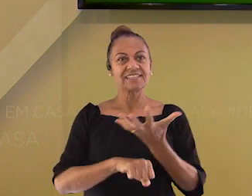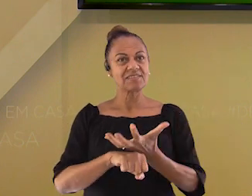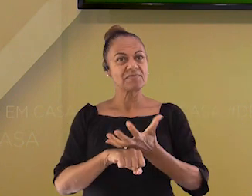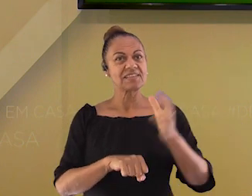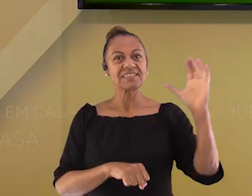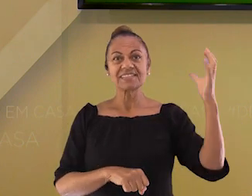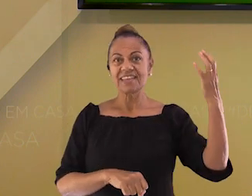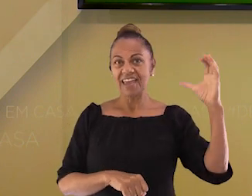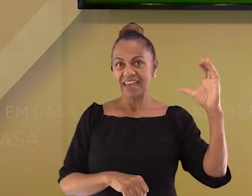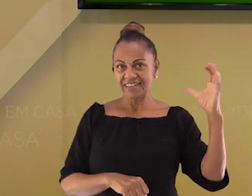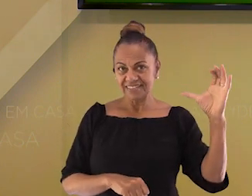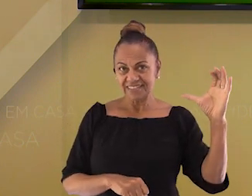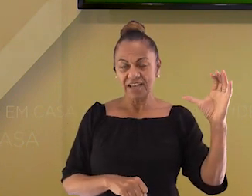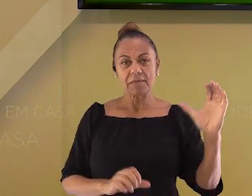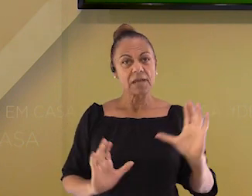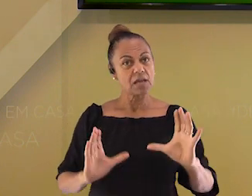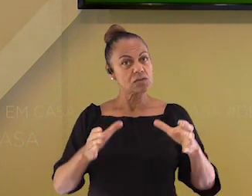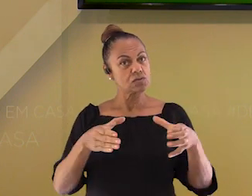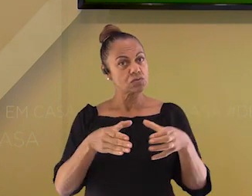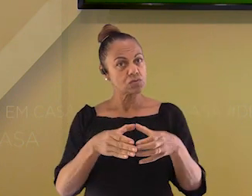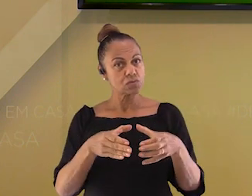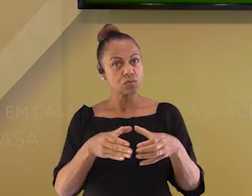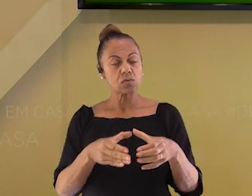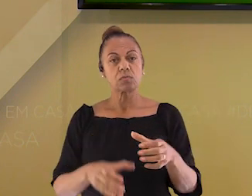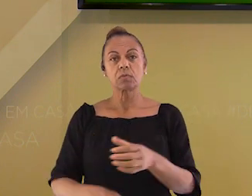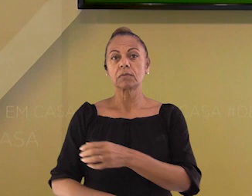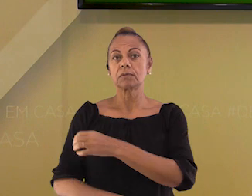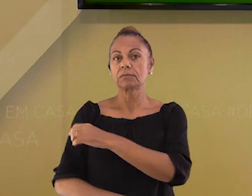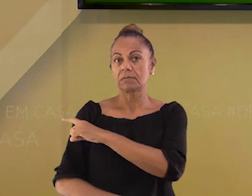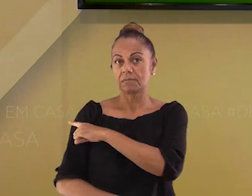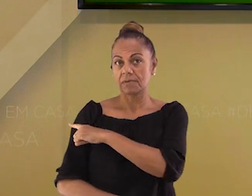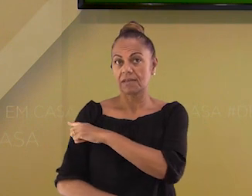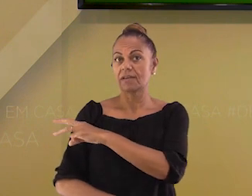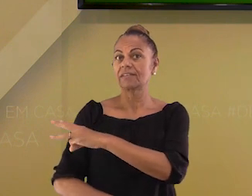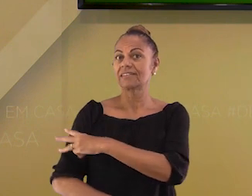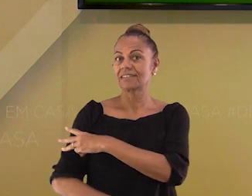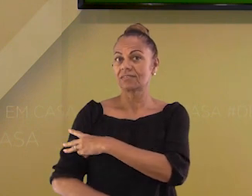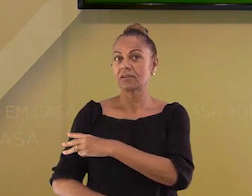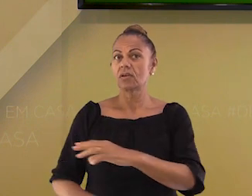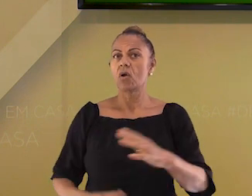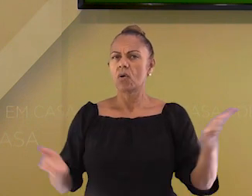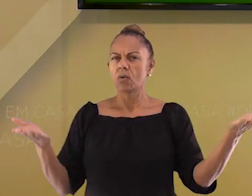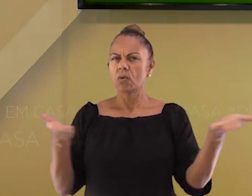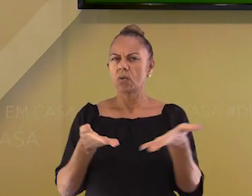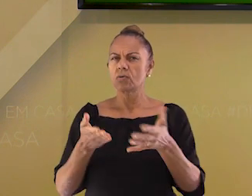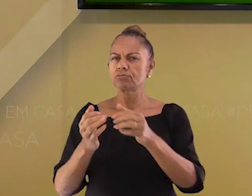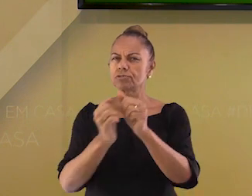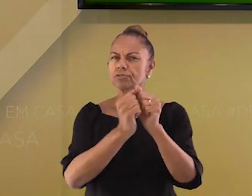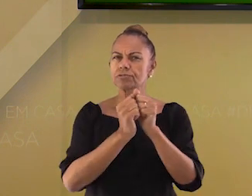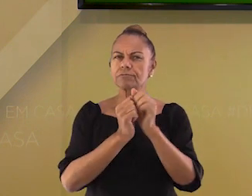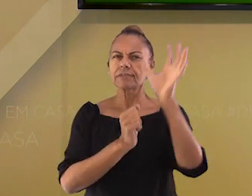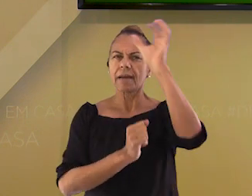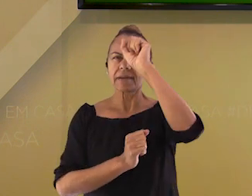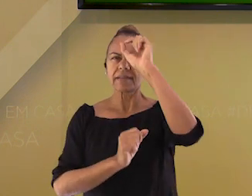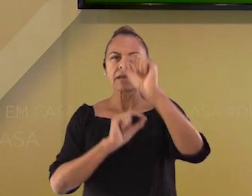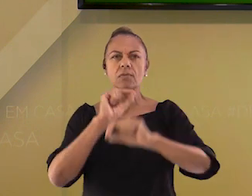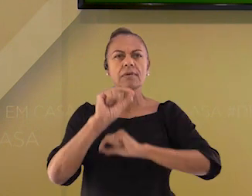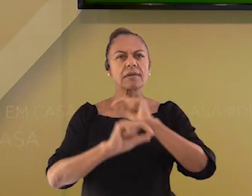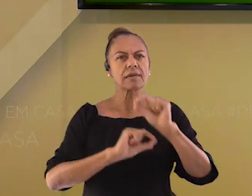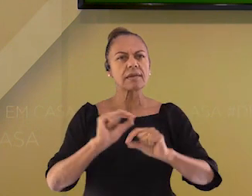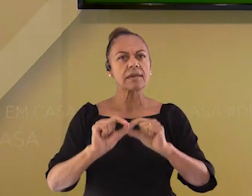dos anos iniciais, para as turmas de 1º ao 3º ano. Juntos, hoje, vamos aprender sobre